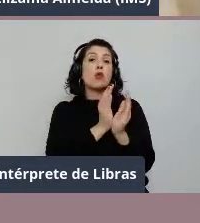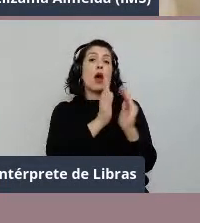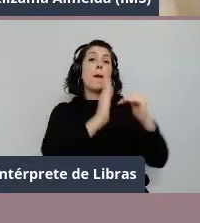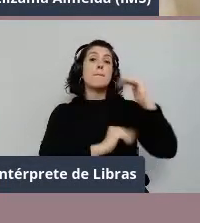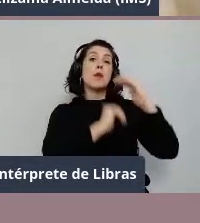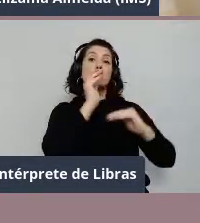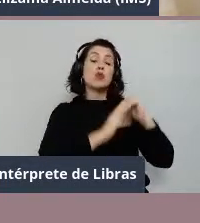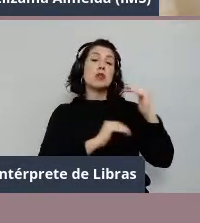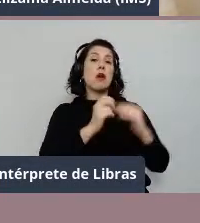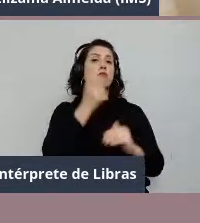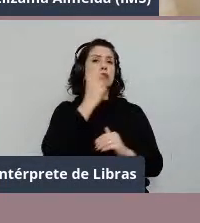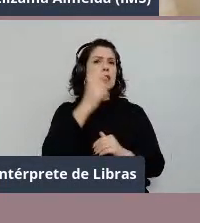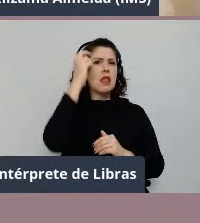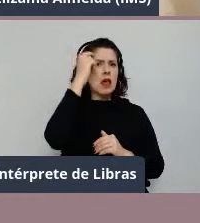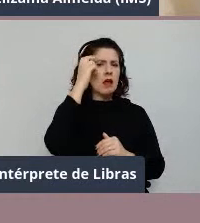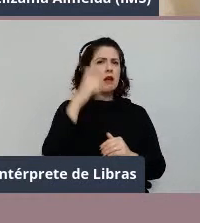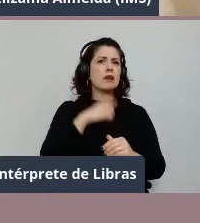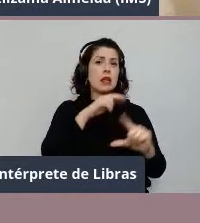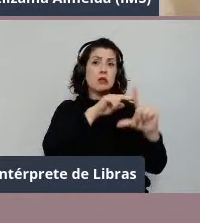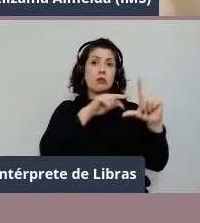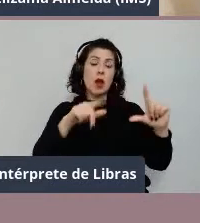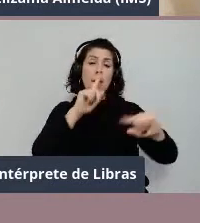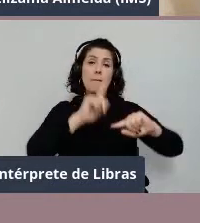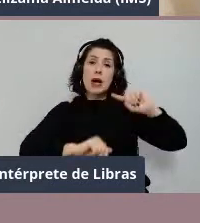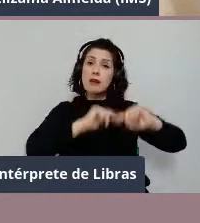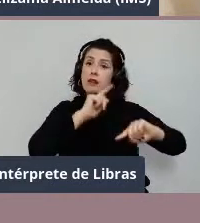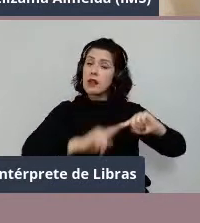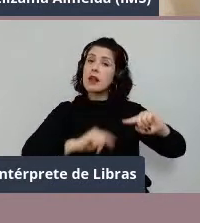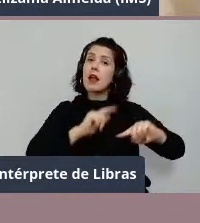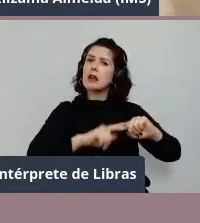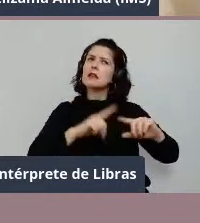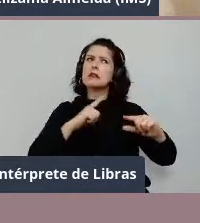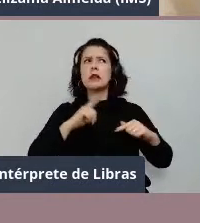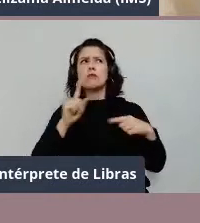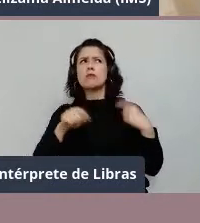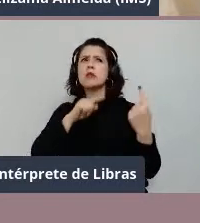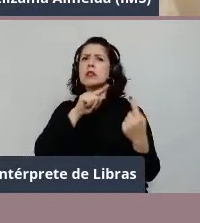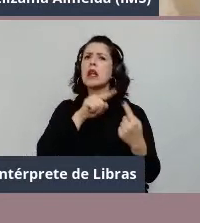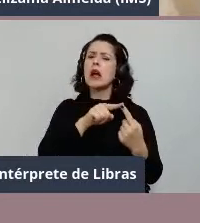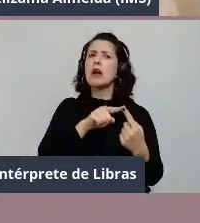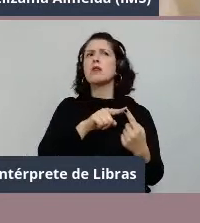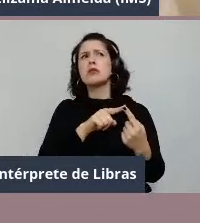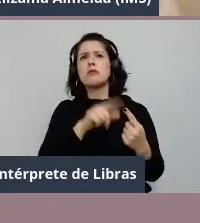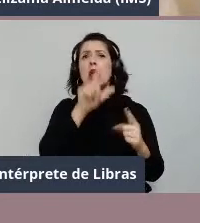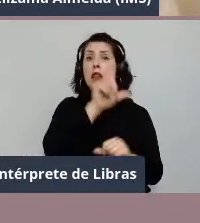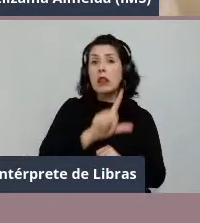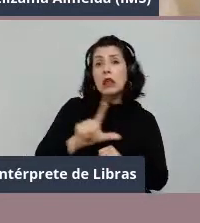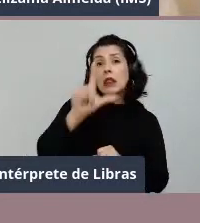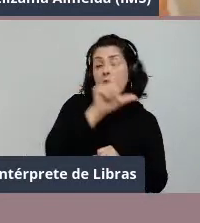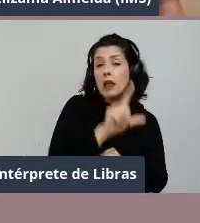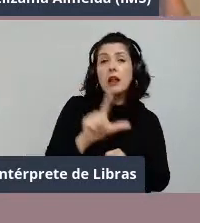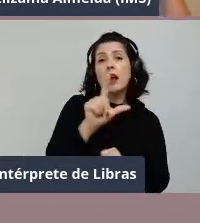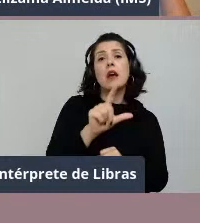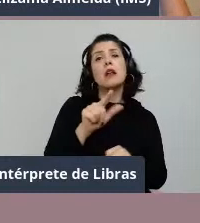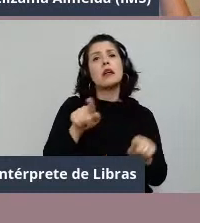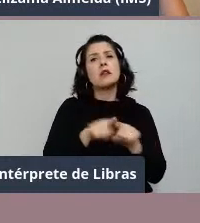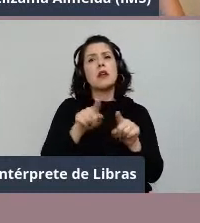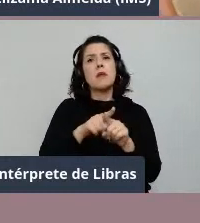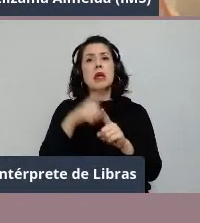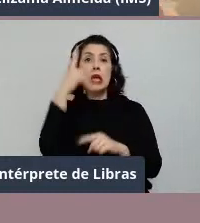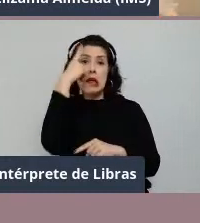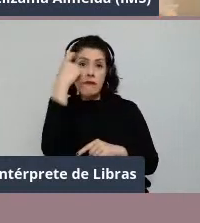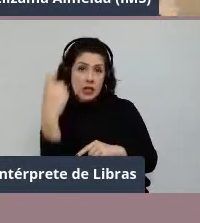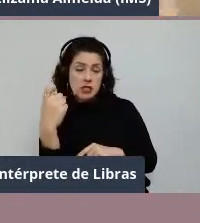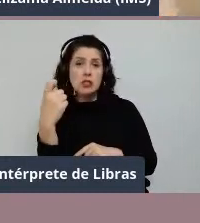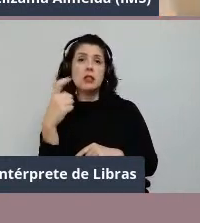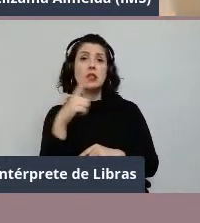onde estão, digamos, materiais com alguma finalidade literária, mais fictícia, que tem